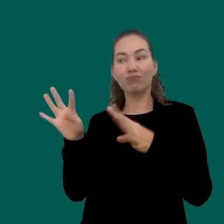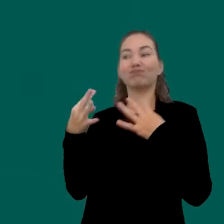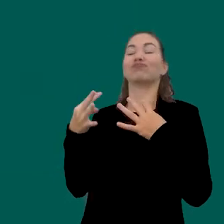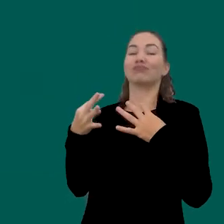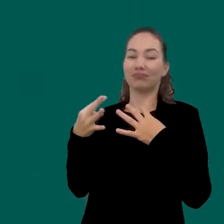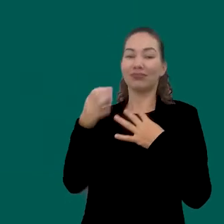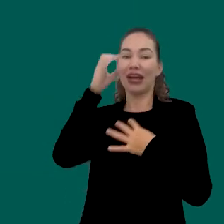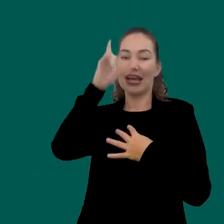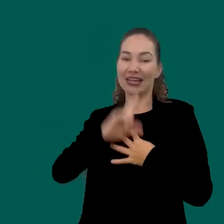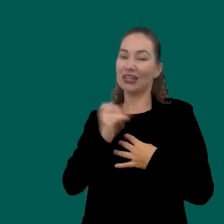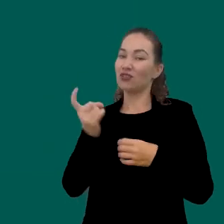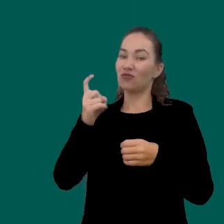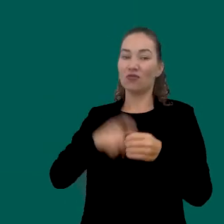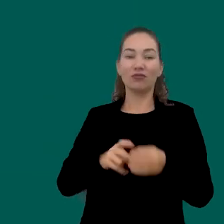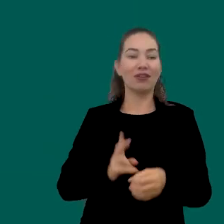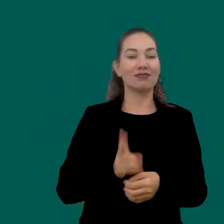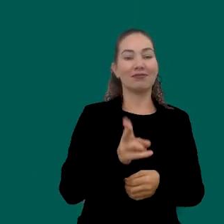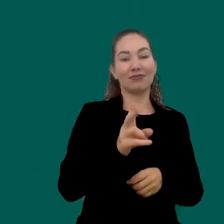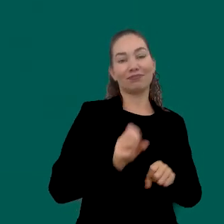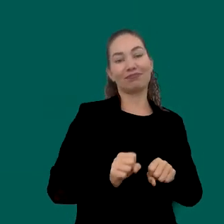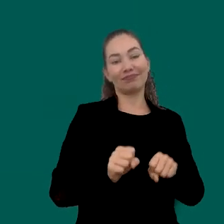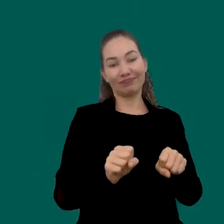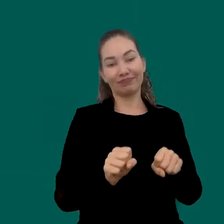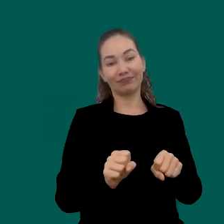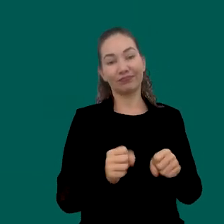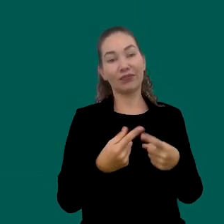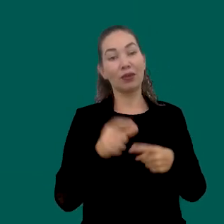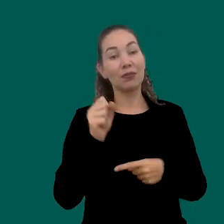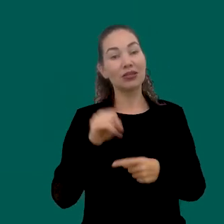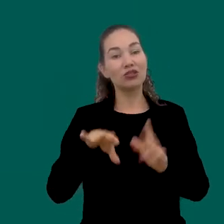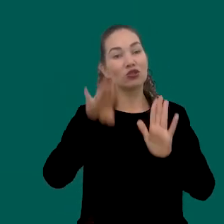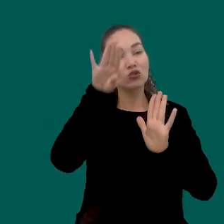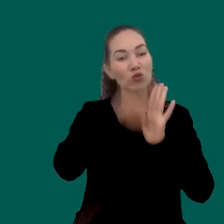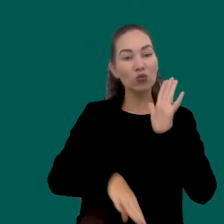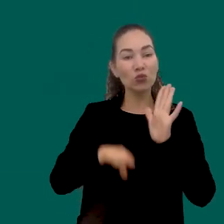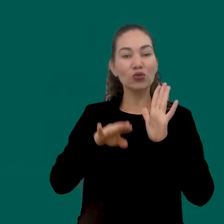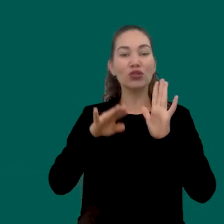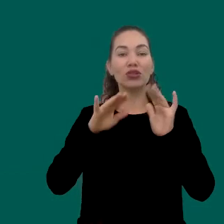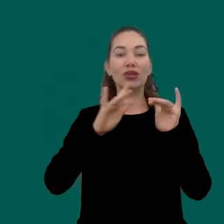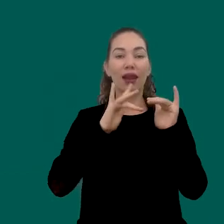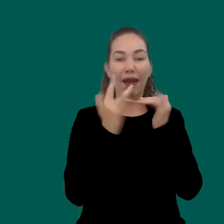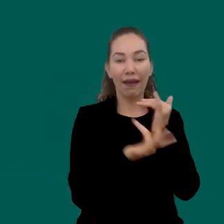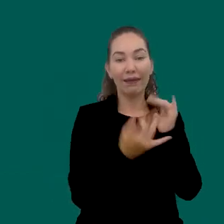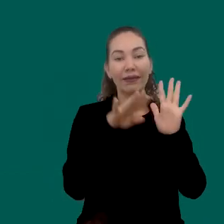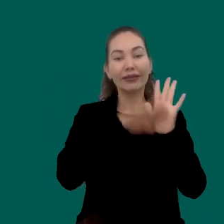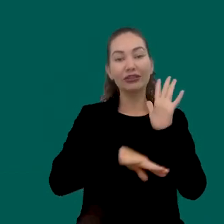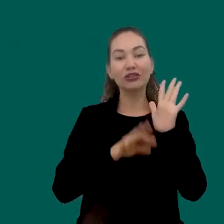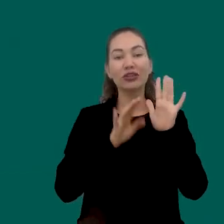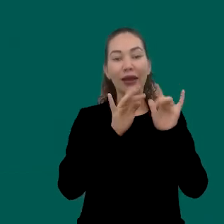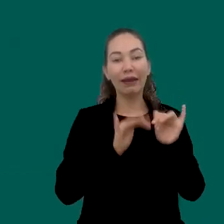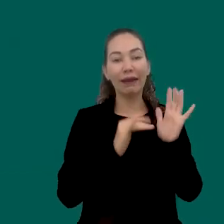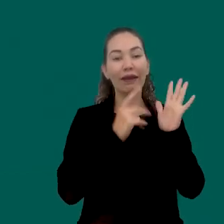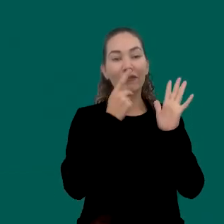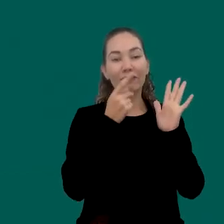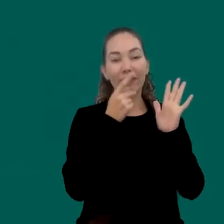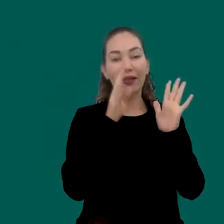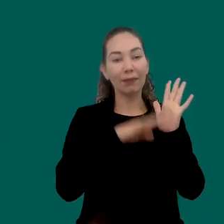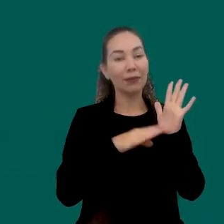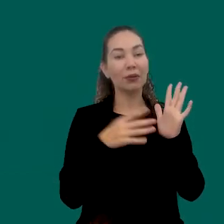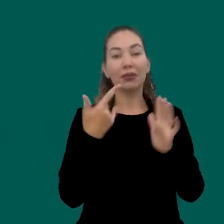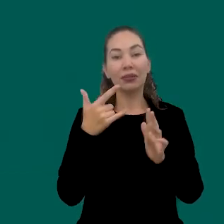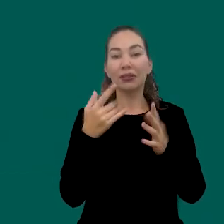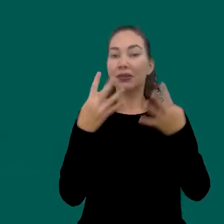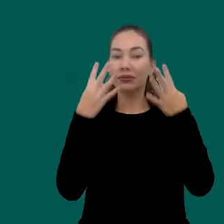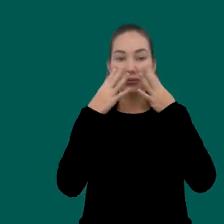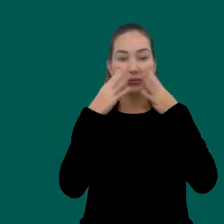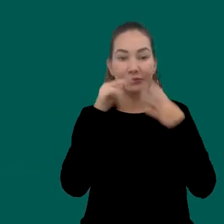sempre e vai se tornar um defensor teu. Agora, se tu apagar um comentário na rede social, se tu não der atenção devida para